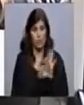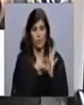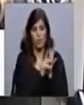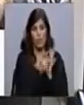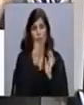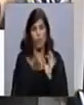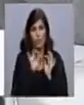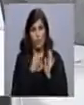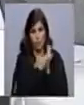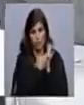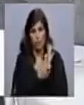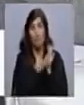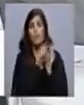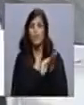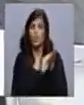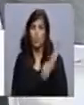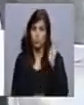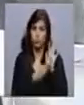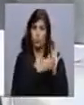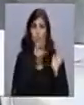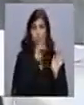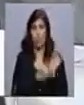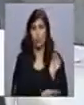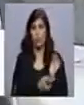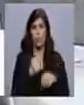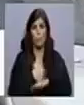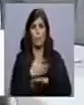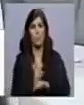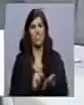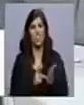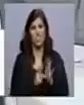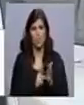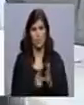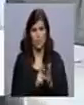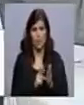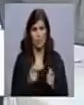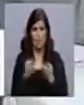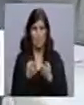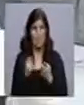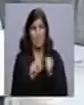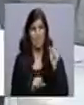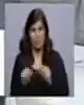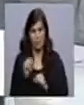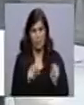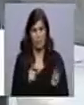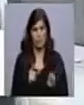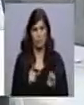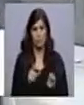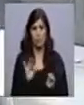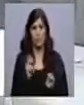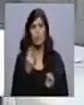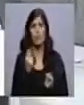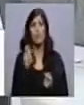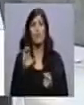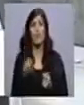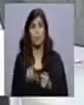sempre 2 filhos. O nosso departamento de Engenharia Química talvez seja da FEU, porque o curso de Engenharia Química também tem mais mulheres do que os outros